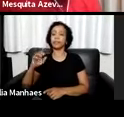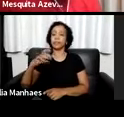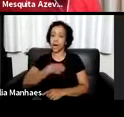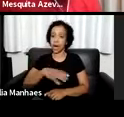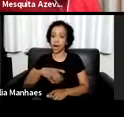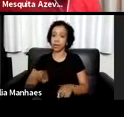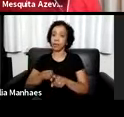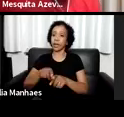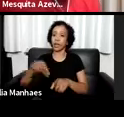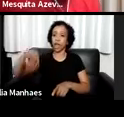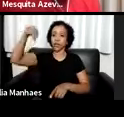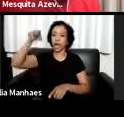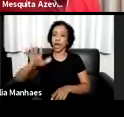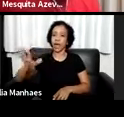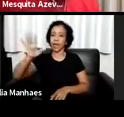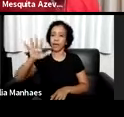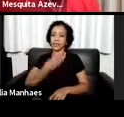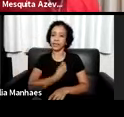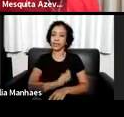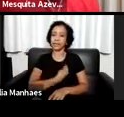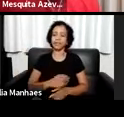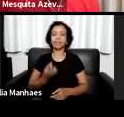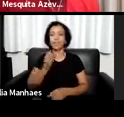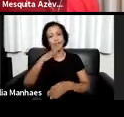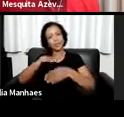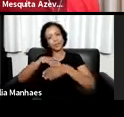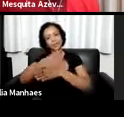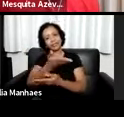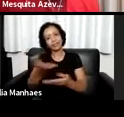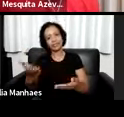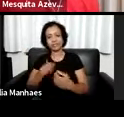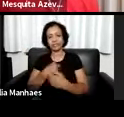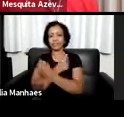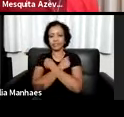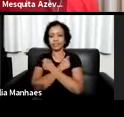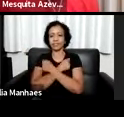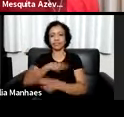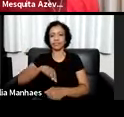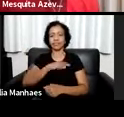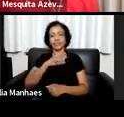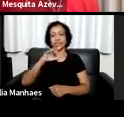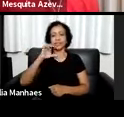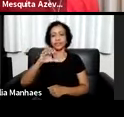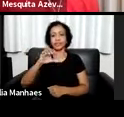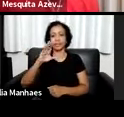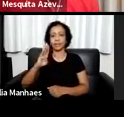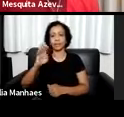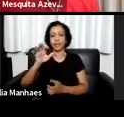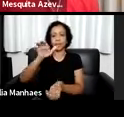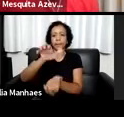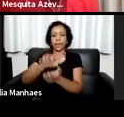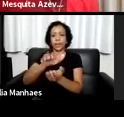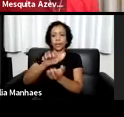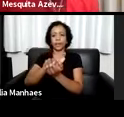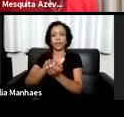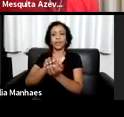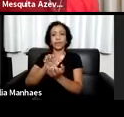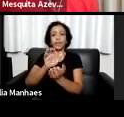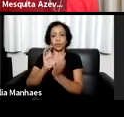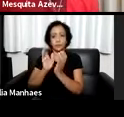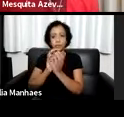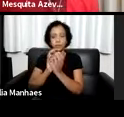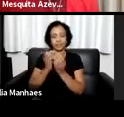noite. Boa noite aos irmãos e trazemos o abraço da Convenção Batista de Pernambuco e o abraço da Igreja Batista